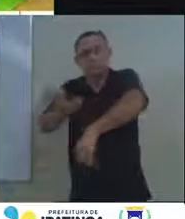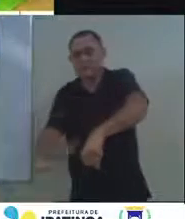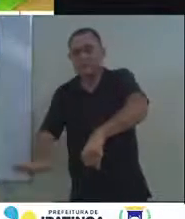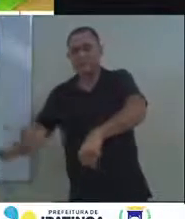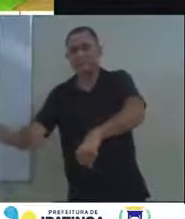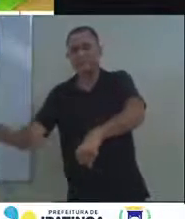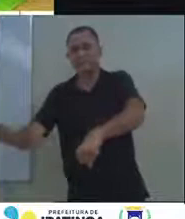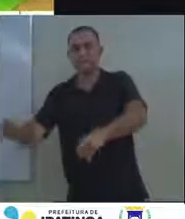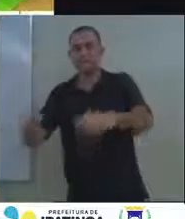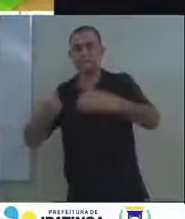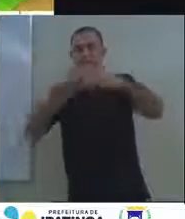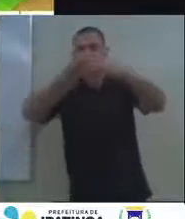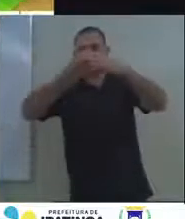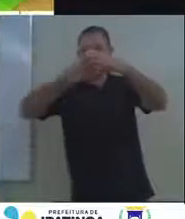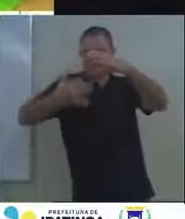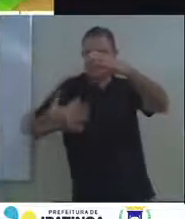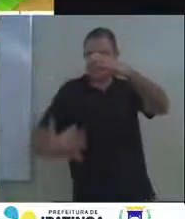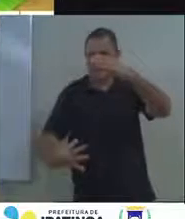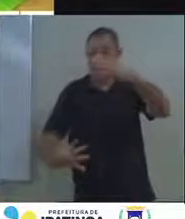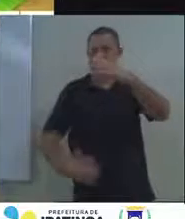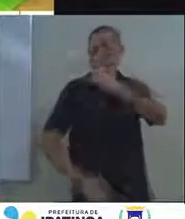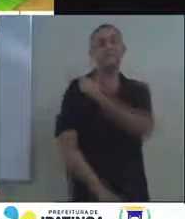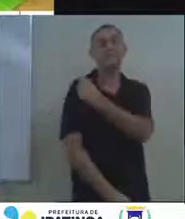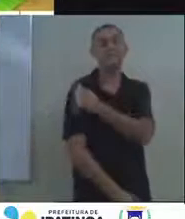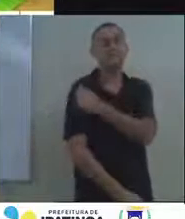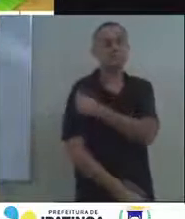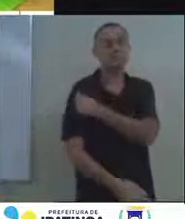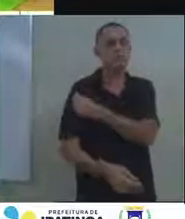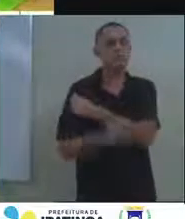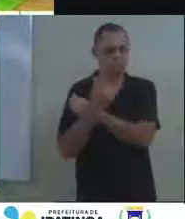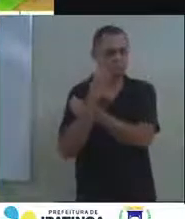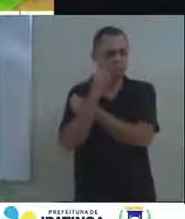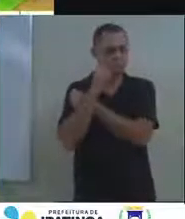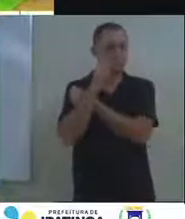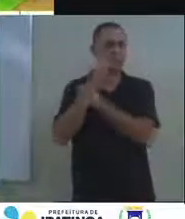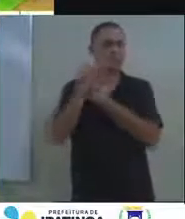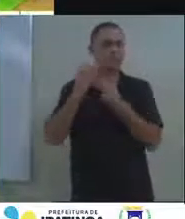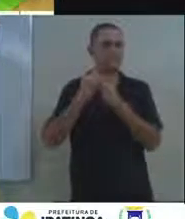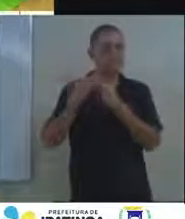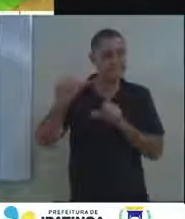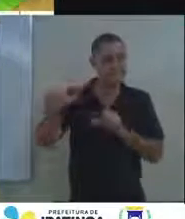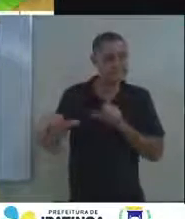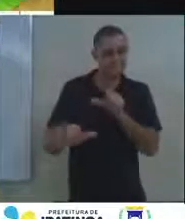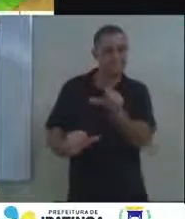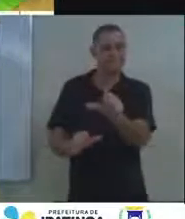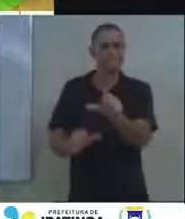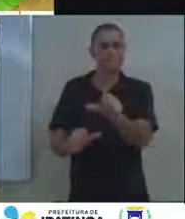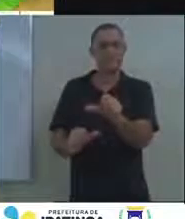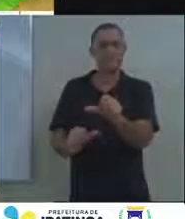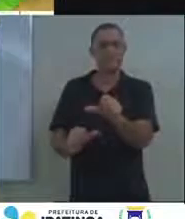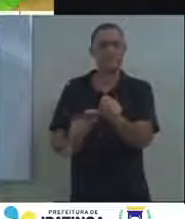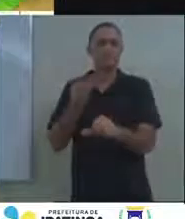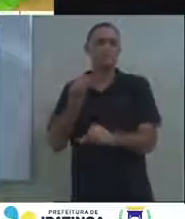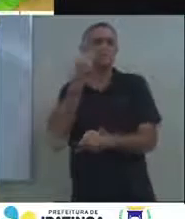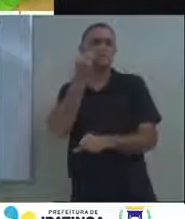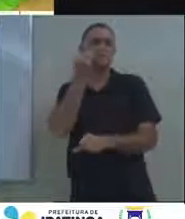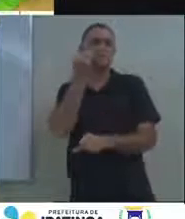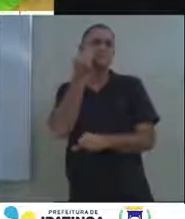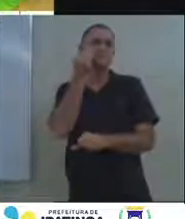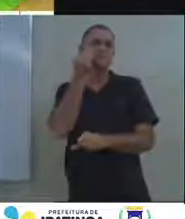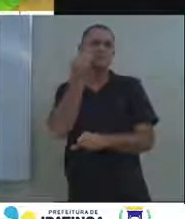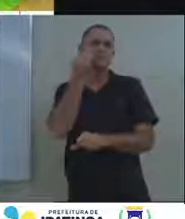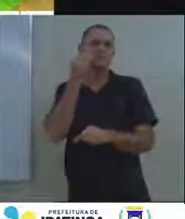características, né, dos alunos, mas a gente consegue fazer. E essa mudança, a experiência que eu tenho tido